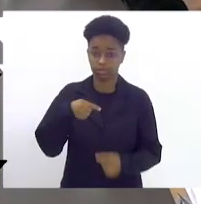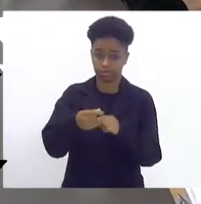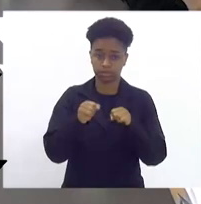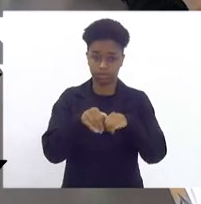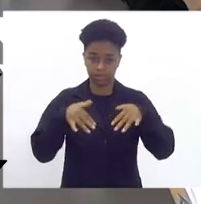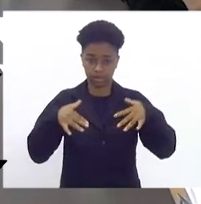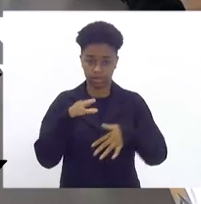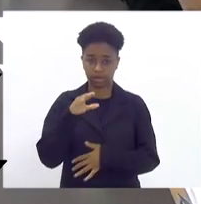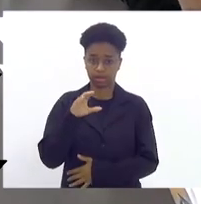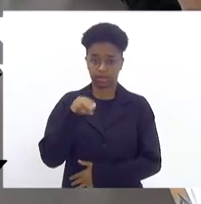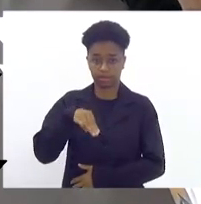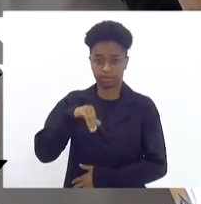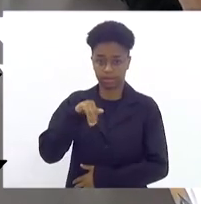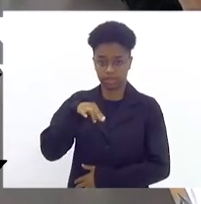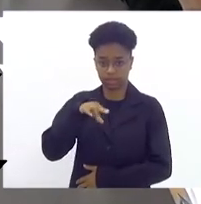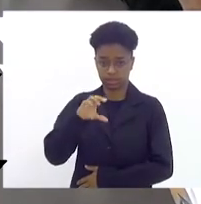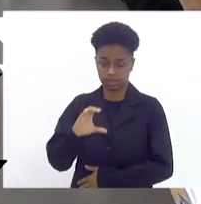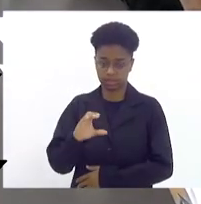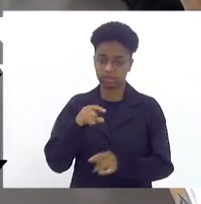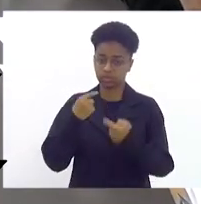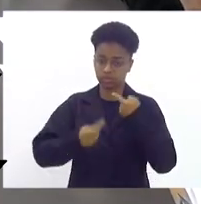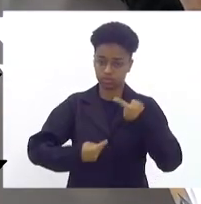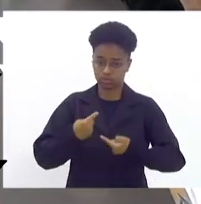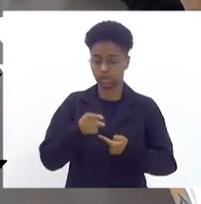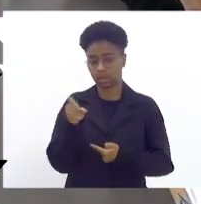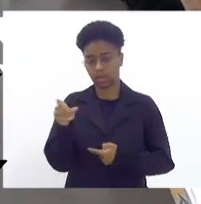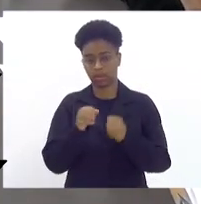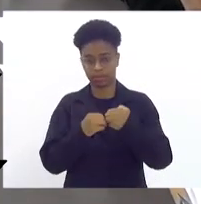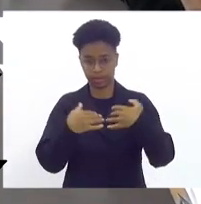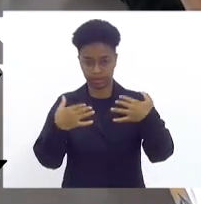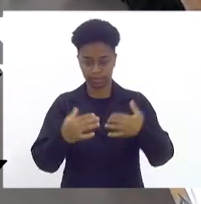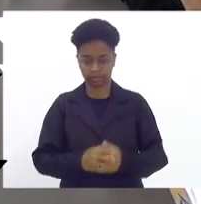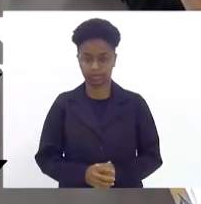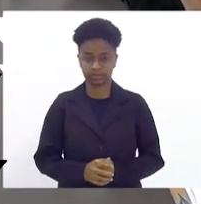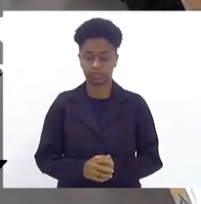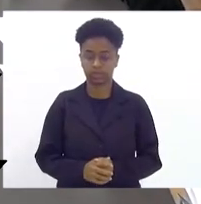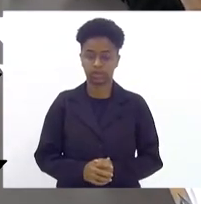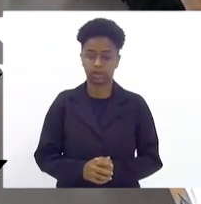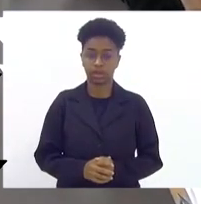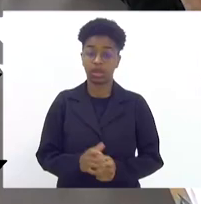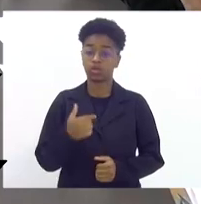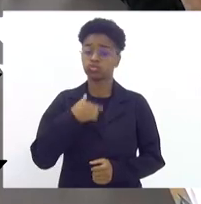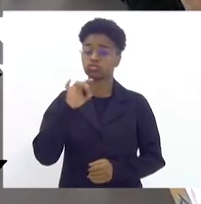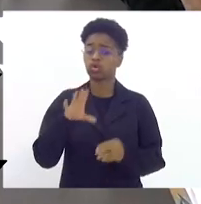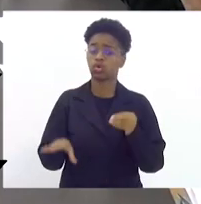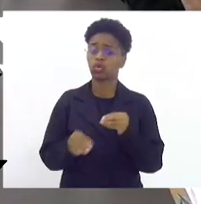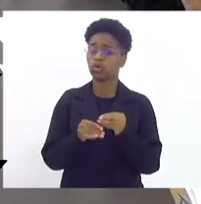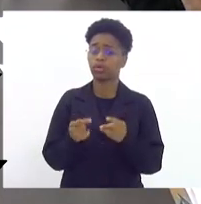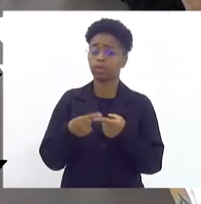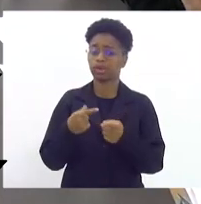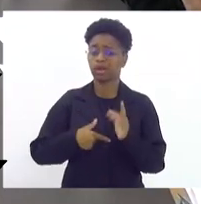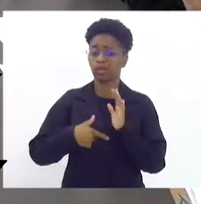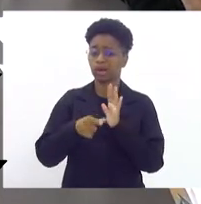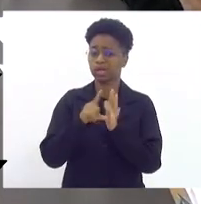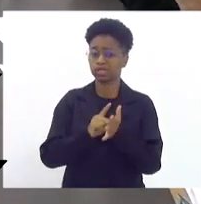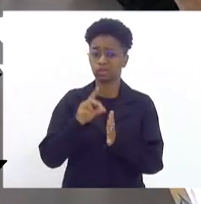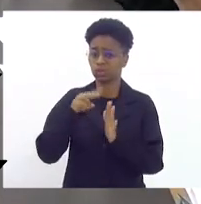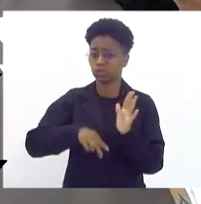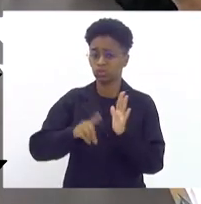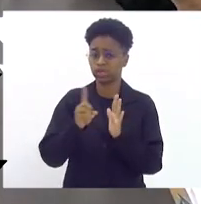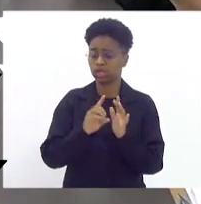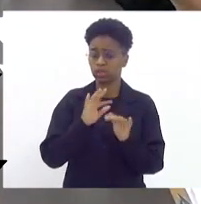Mink, levando a discussão para plenário. Exatamente, apenas para completar muito rapidamente, que eu não tinha lido tudo,